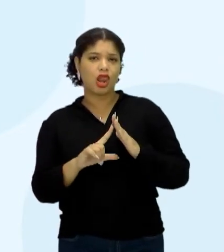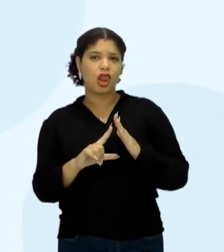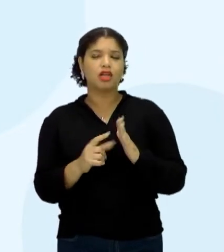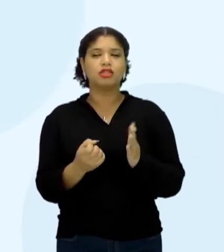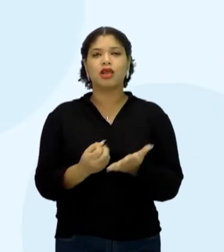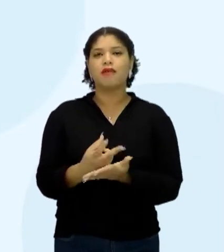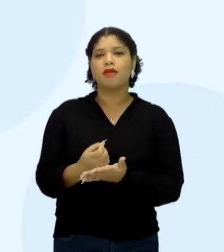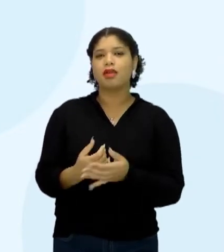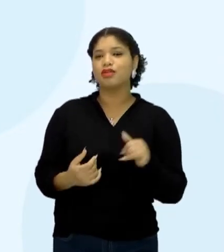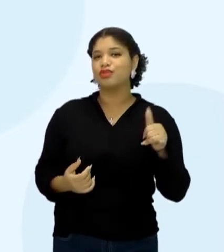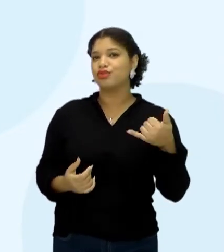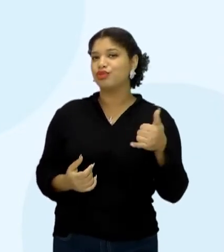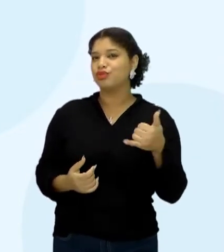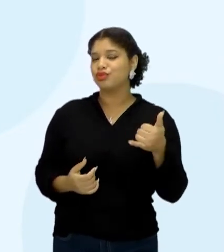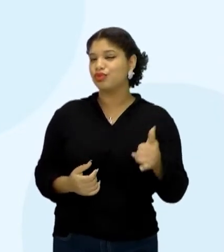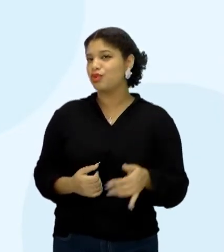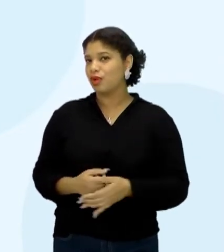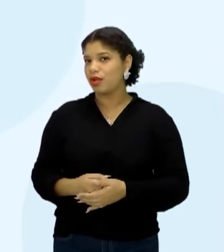à vista por